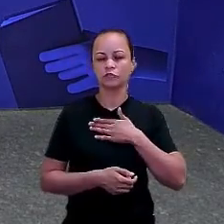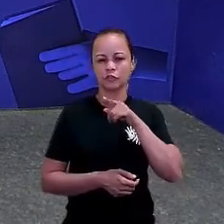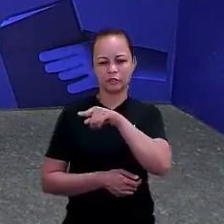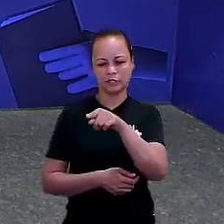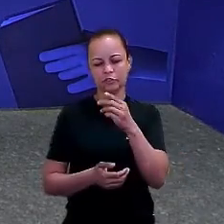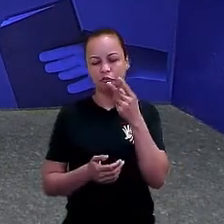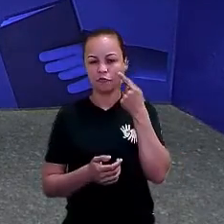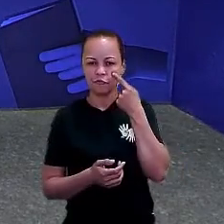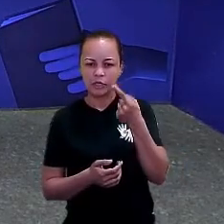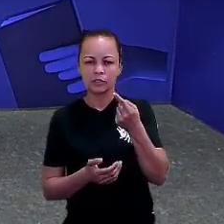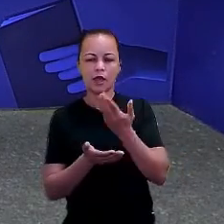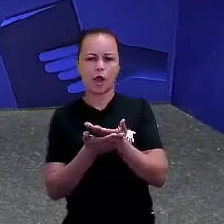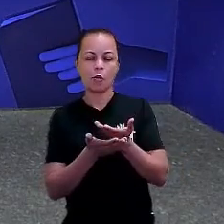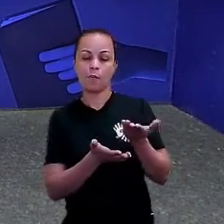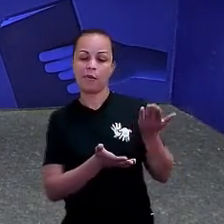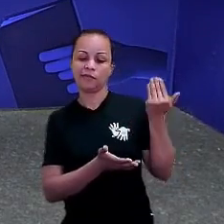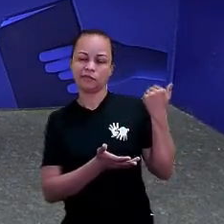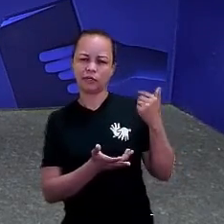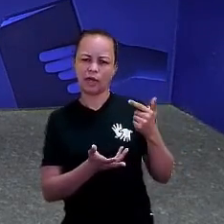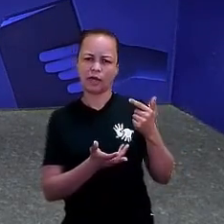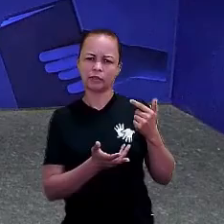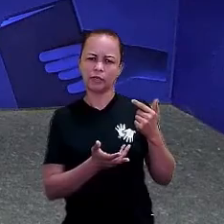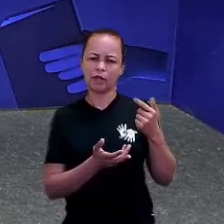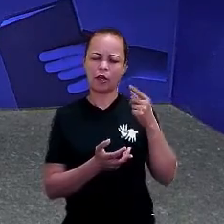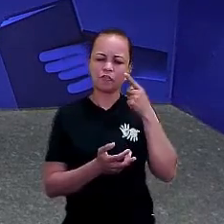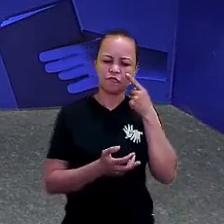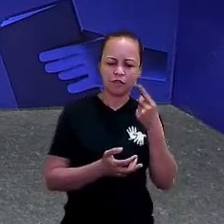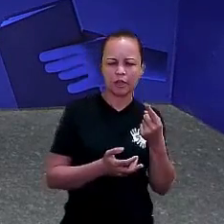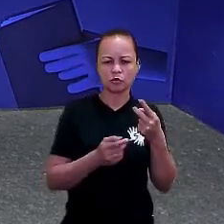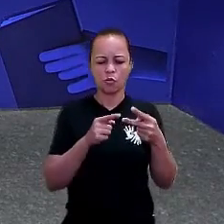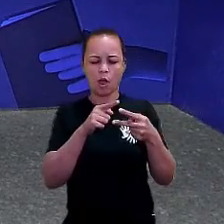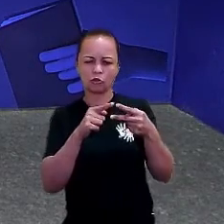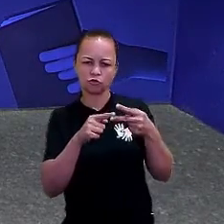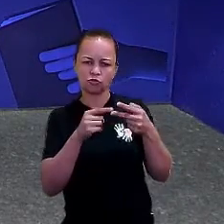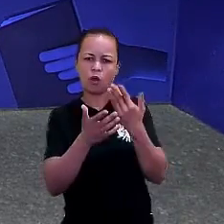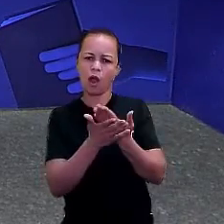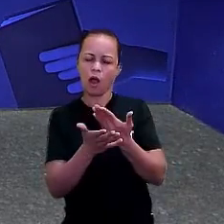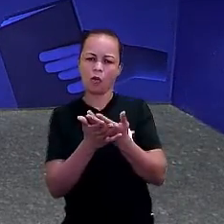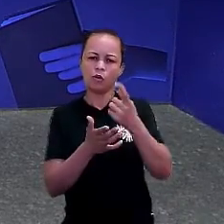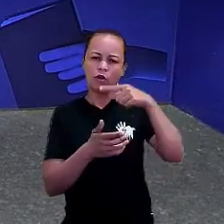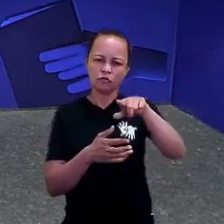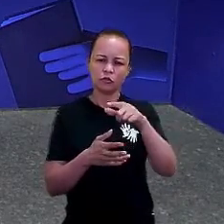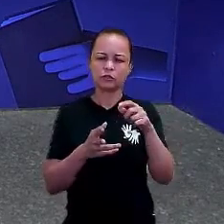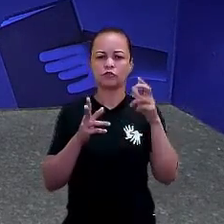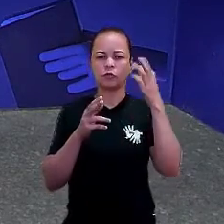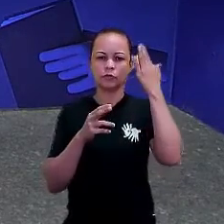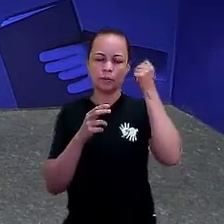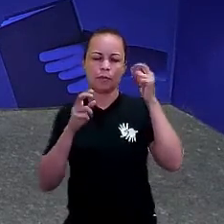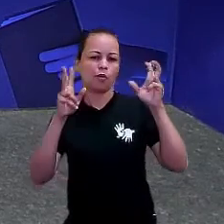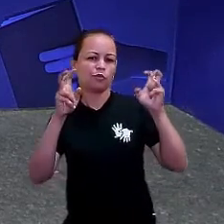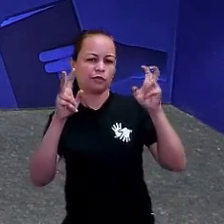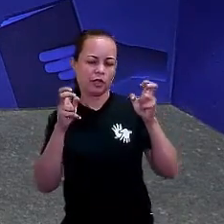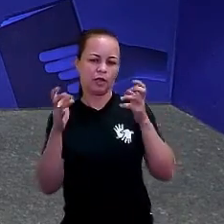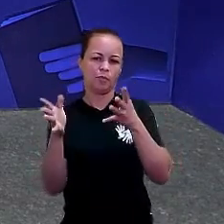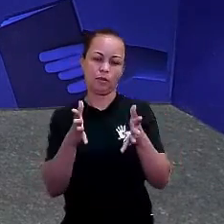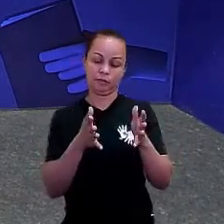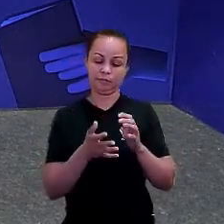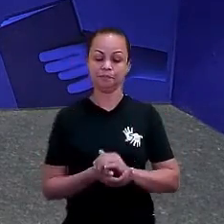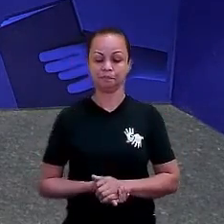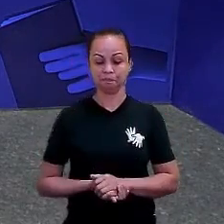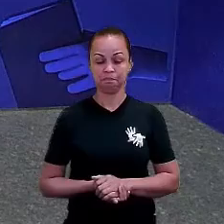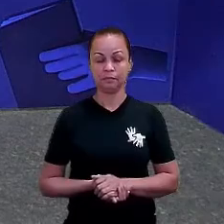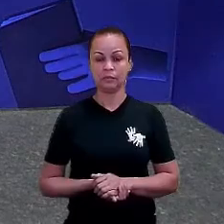imigração, porque vocês assistindo a aula anterior e assistindo a essa, vocês vão saber do assunto todinho. Novamente agradeço por vocês